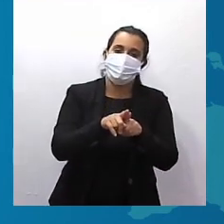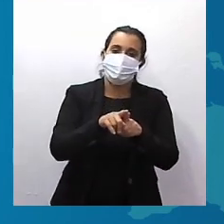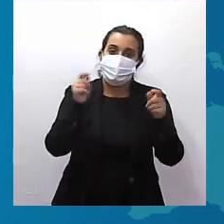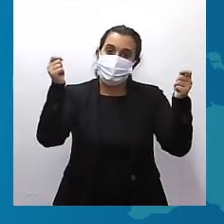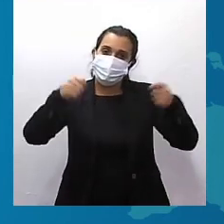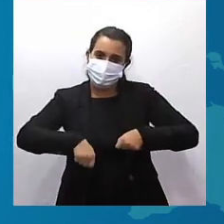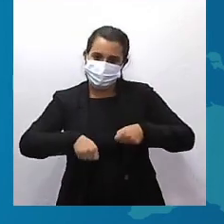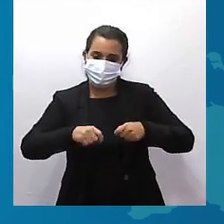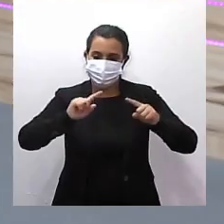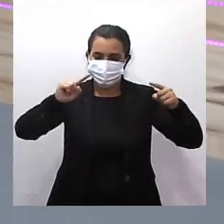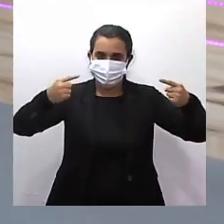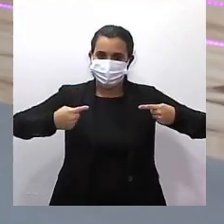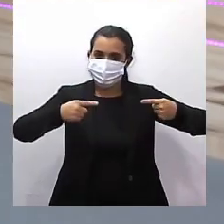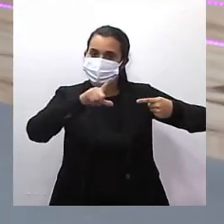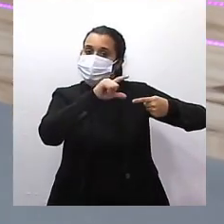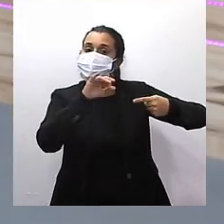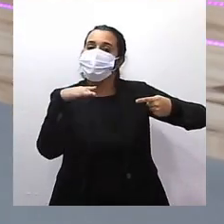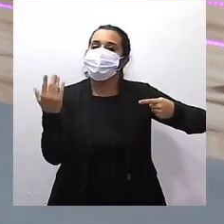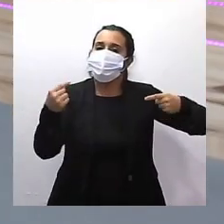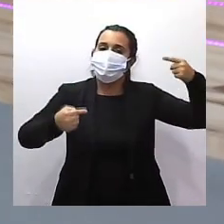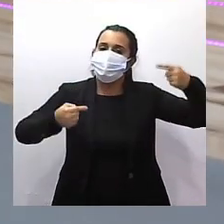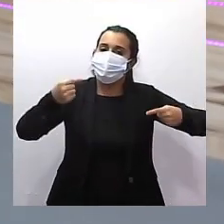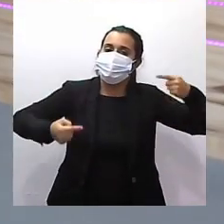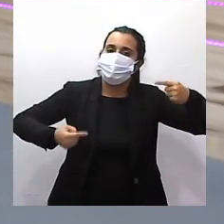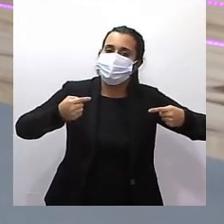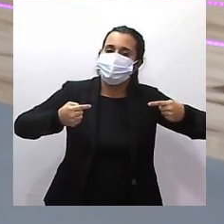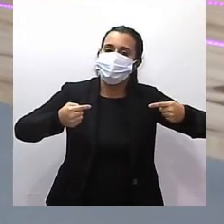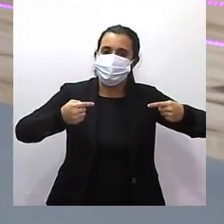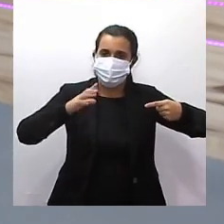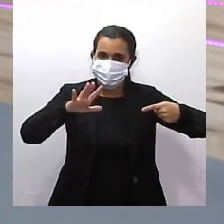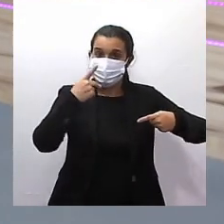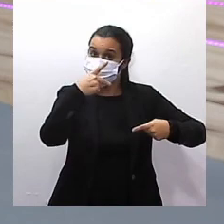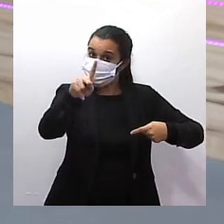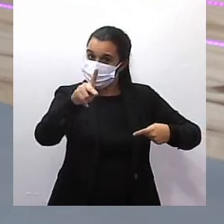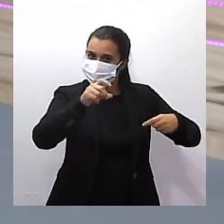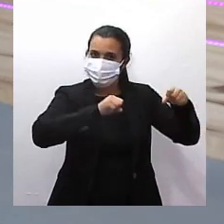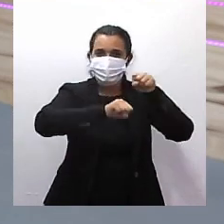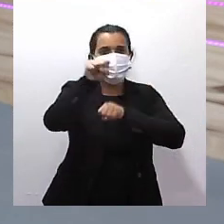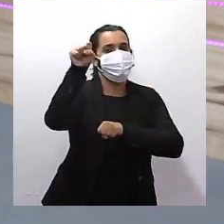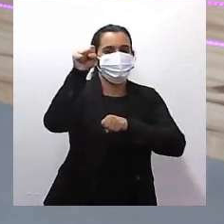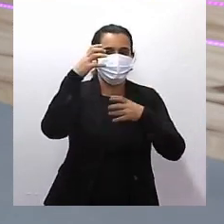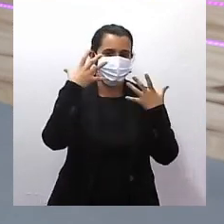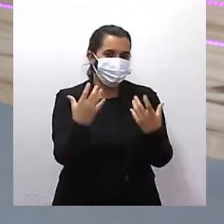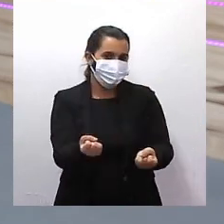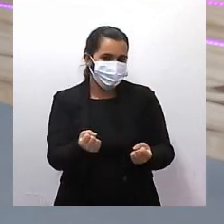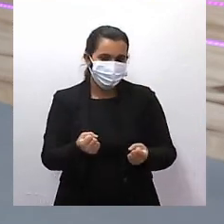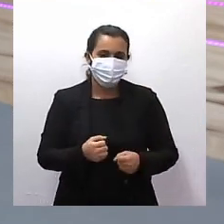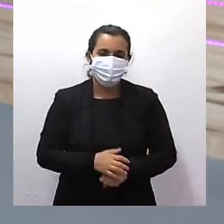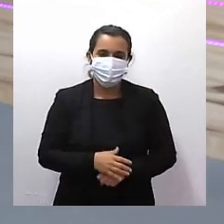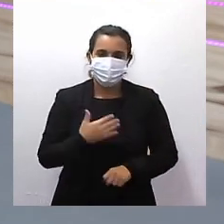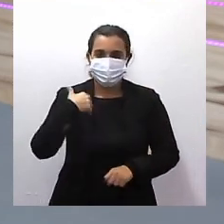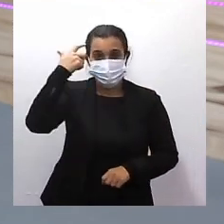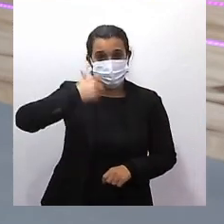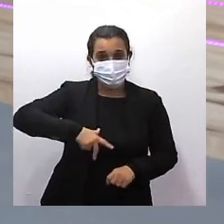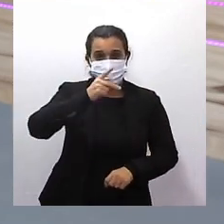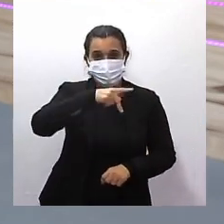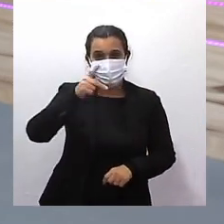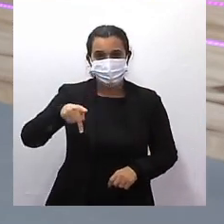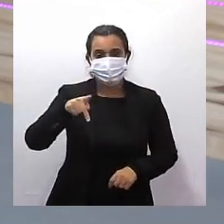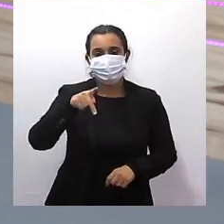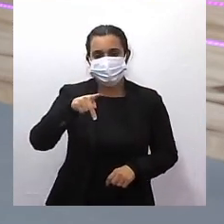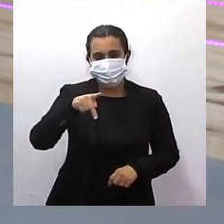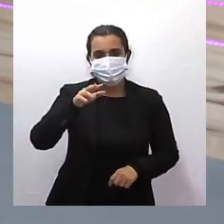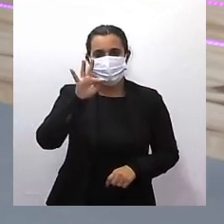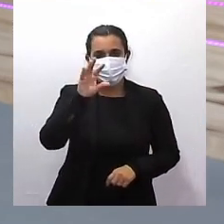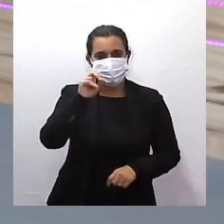que o seu personagem seja very powerful, bastante poderoso, ok? Eu sou Teacher Delva Fox e você do